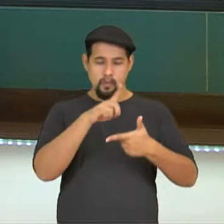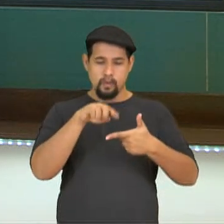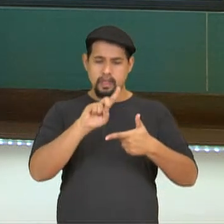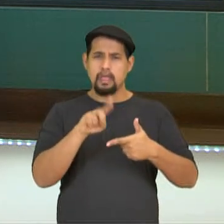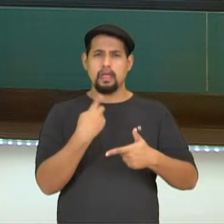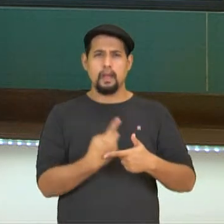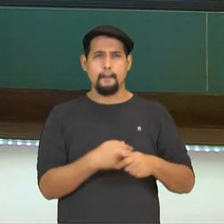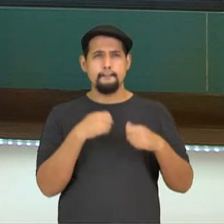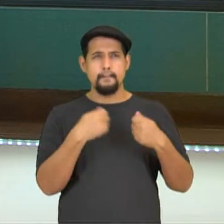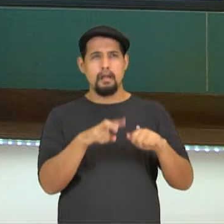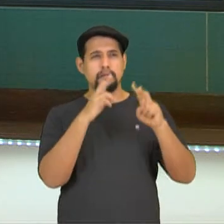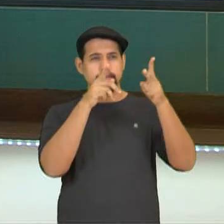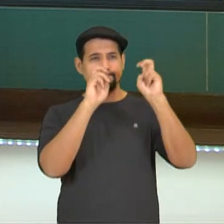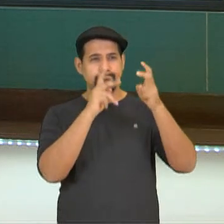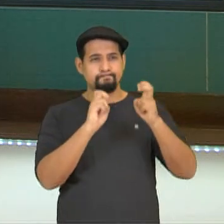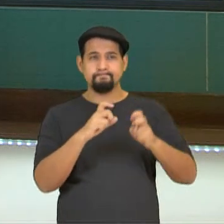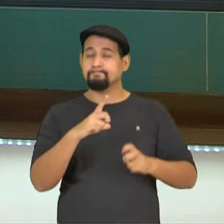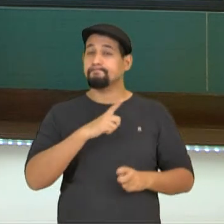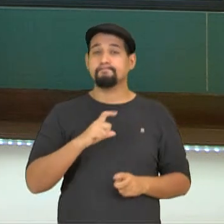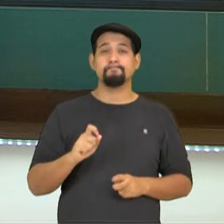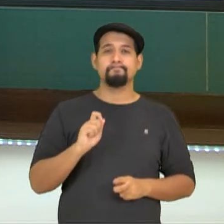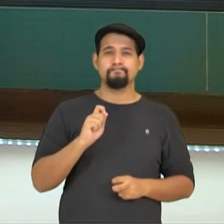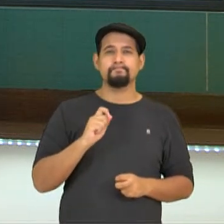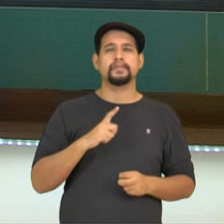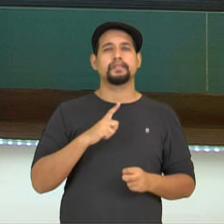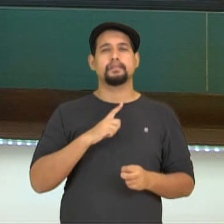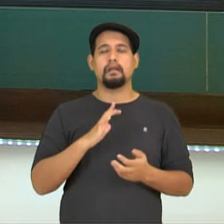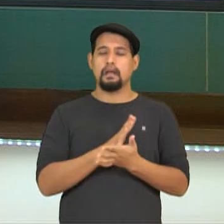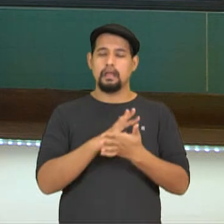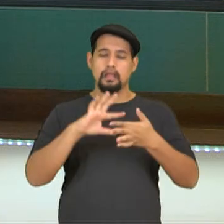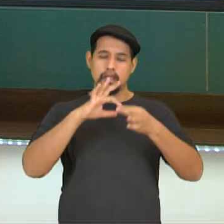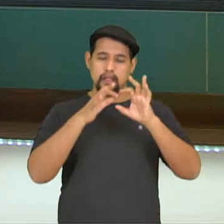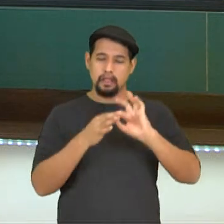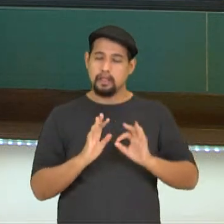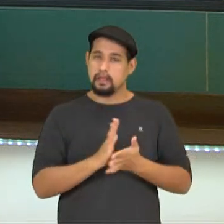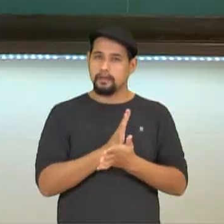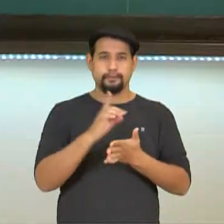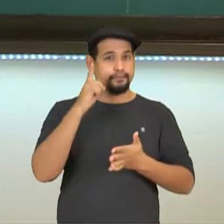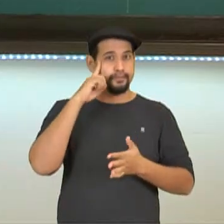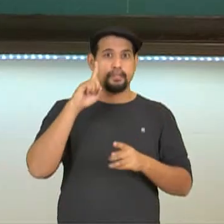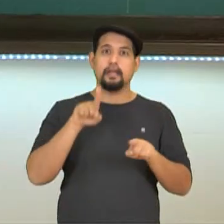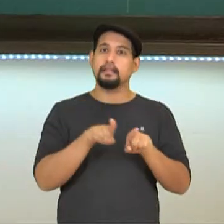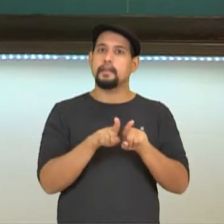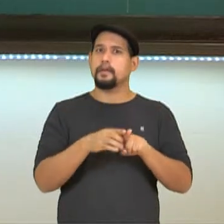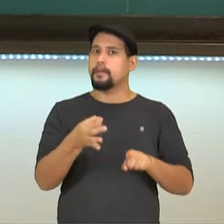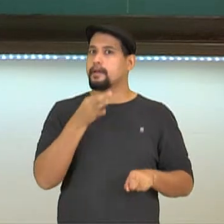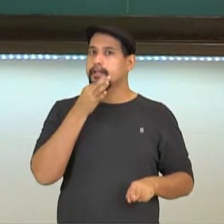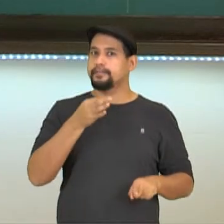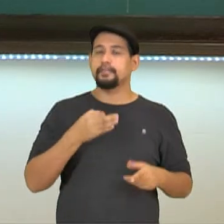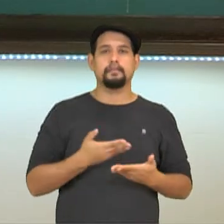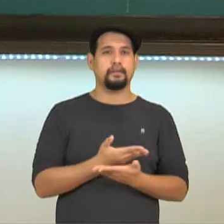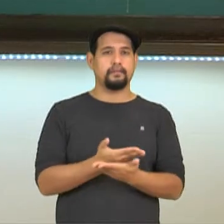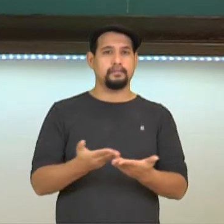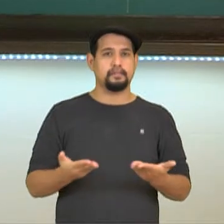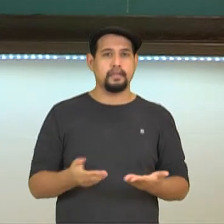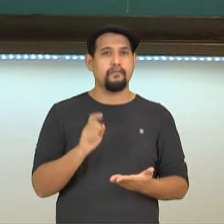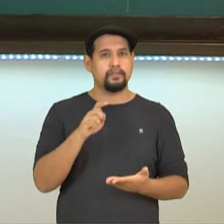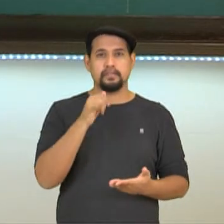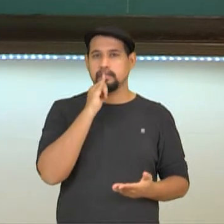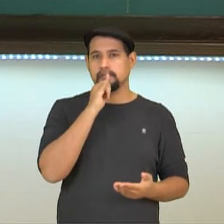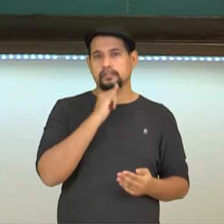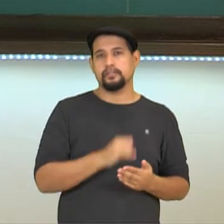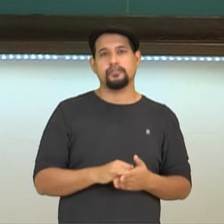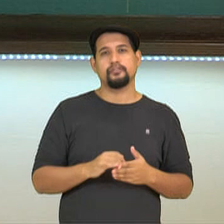saber que existe possibilidade de contextualizar com o dia a dia. E vou dar mais uma dica aí, né? Você que joga vôlei,